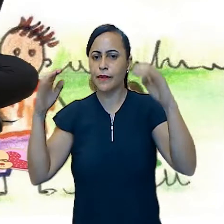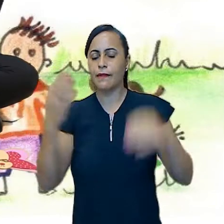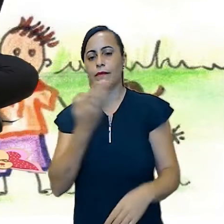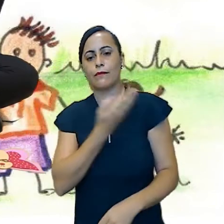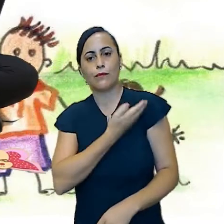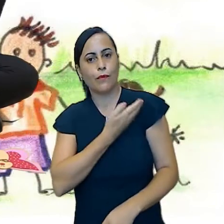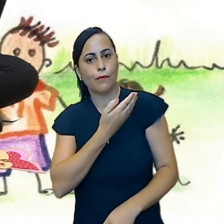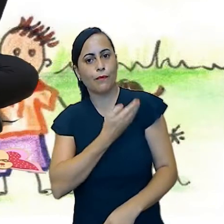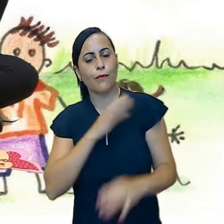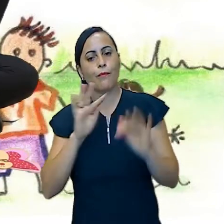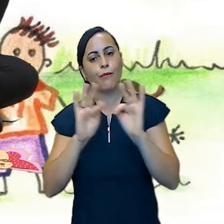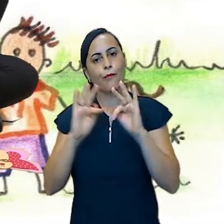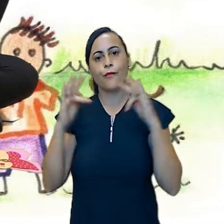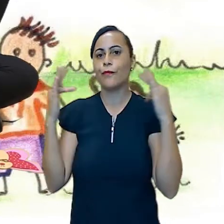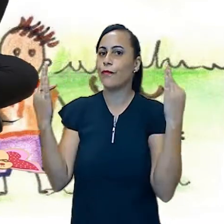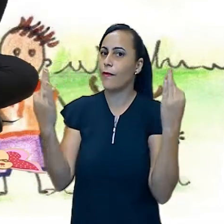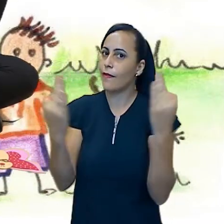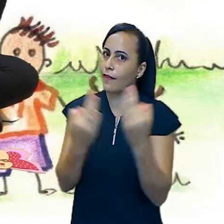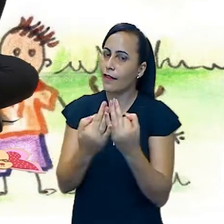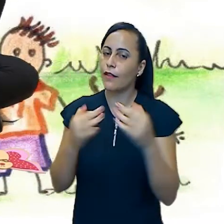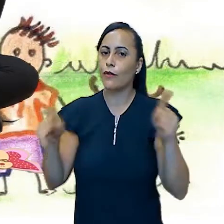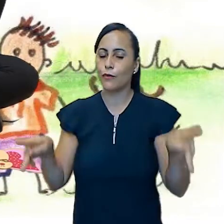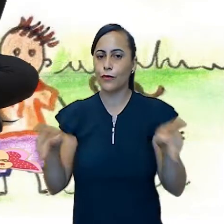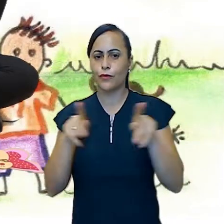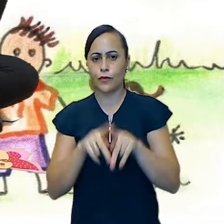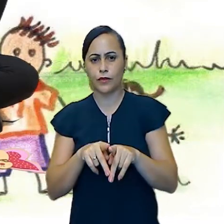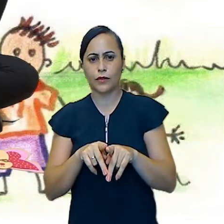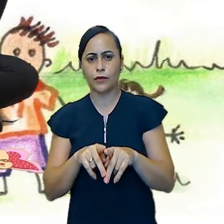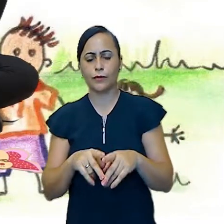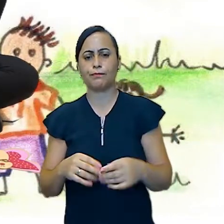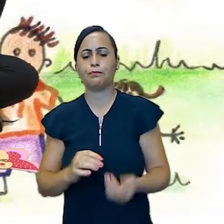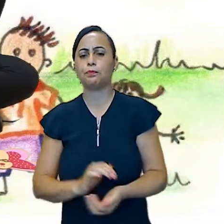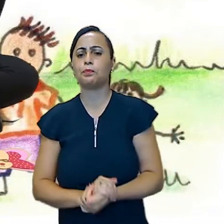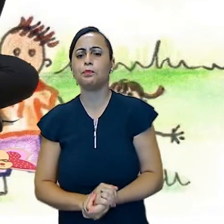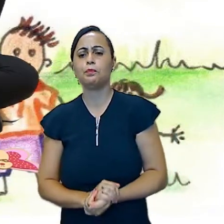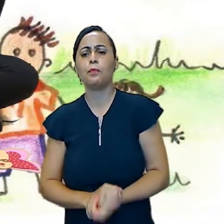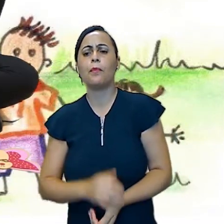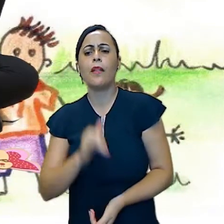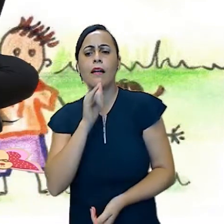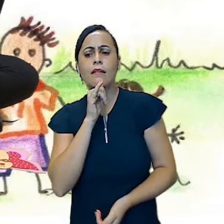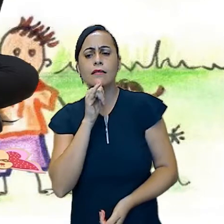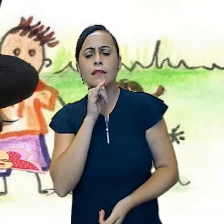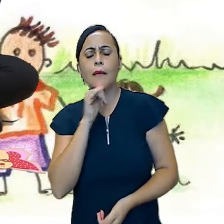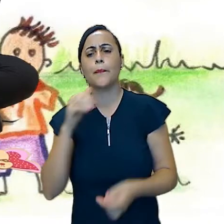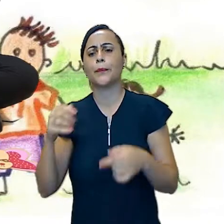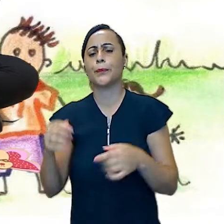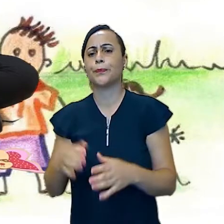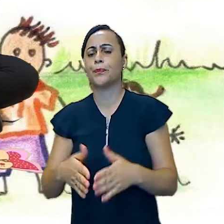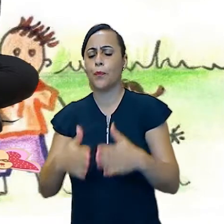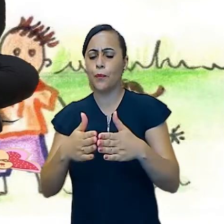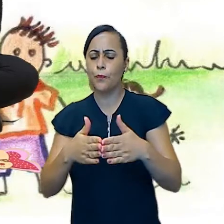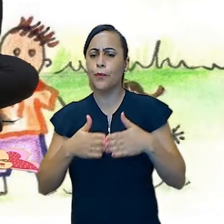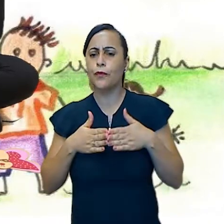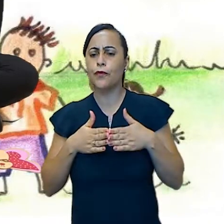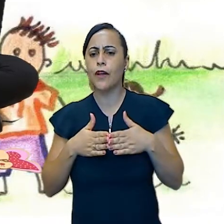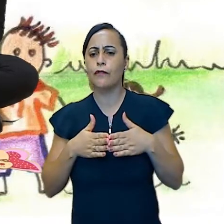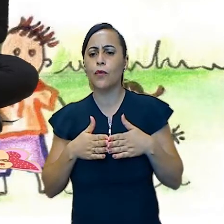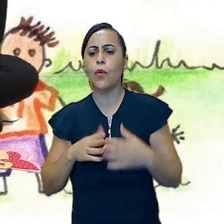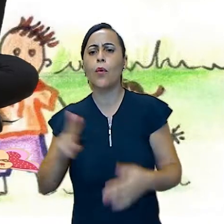os professores. Quando é que nós usamos por favor, Luciene? Você sabe?